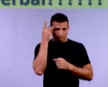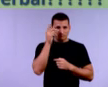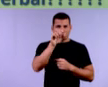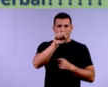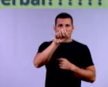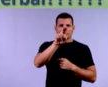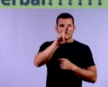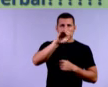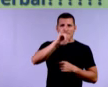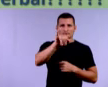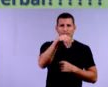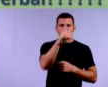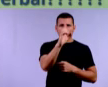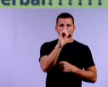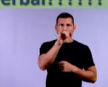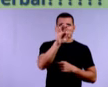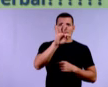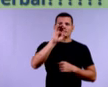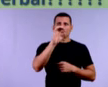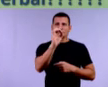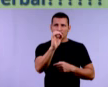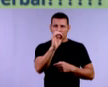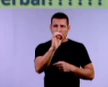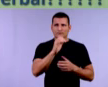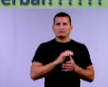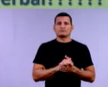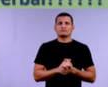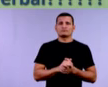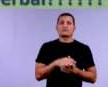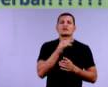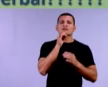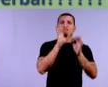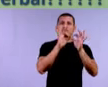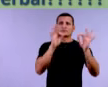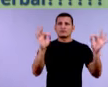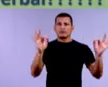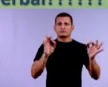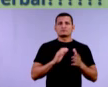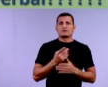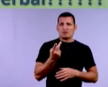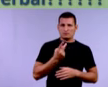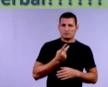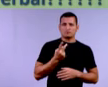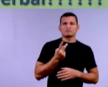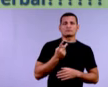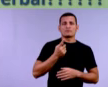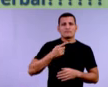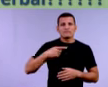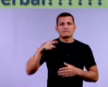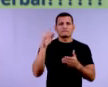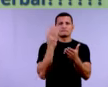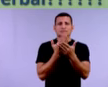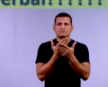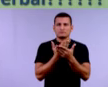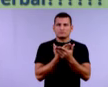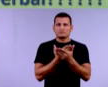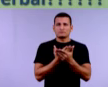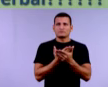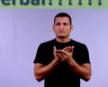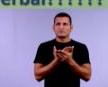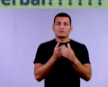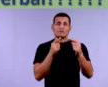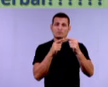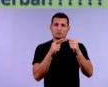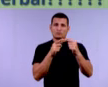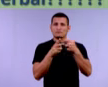O exemplo que ele disse, a gente vamos estudar concordância verbal. Por quê? Porque normalmente